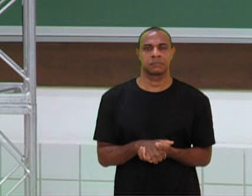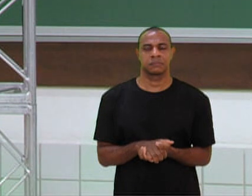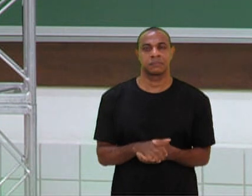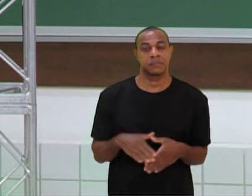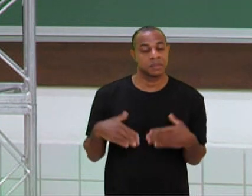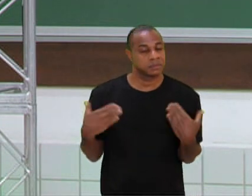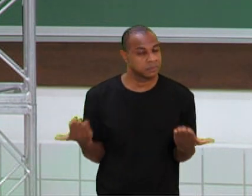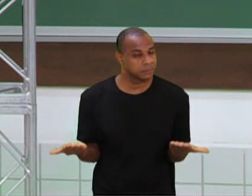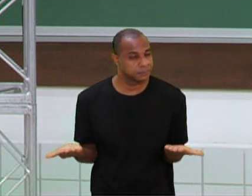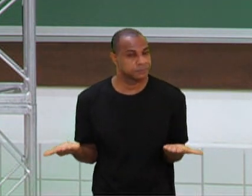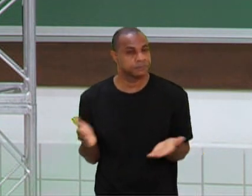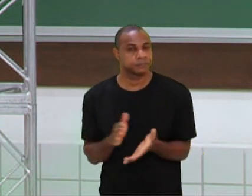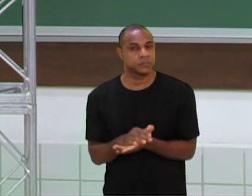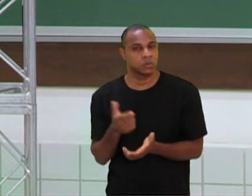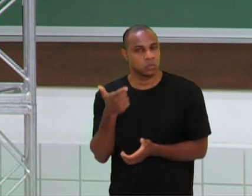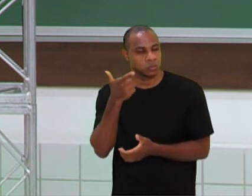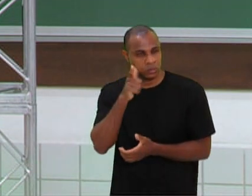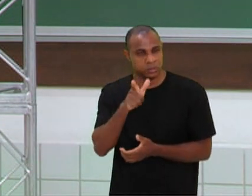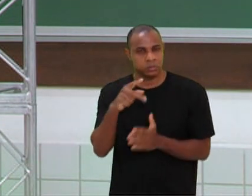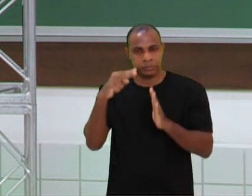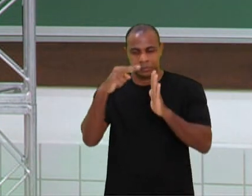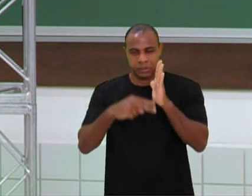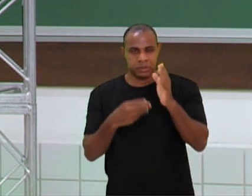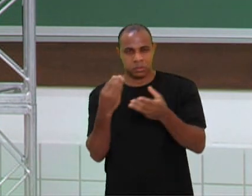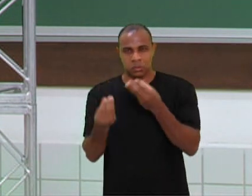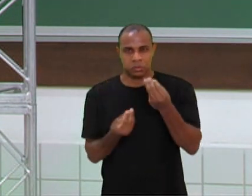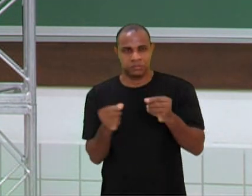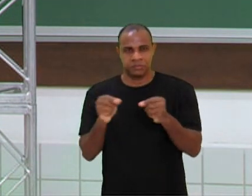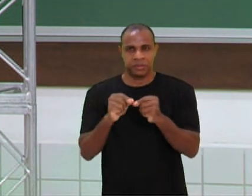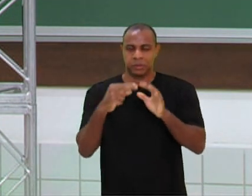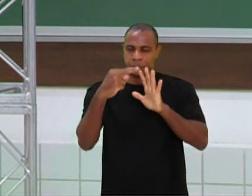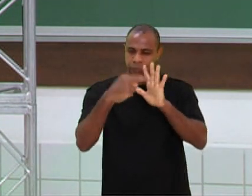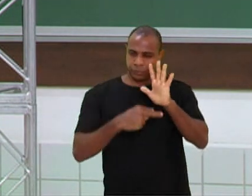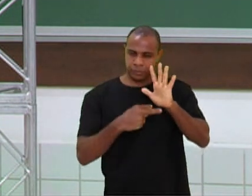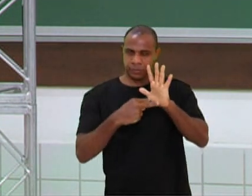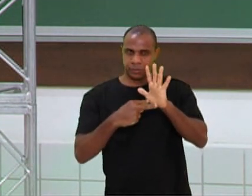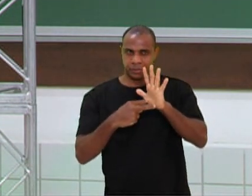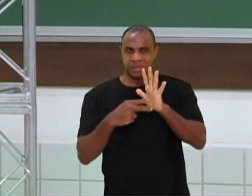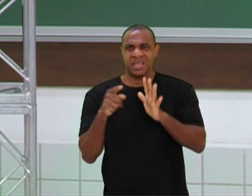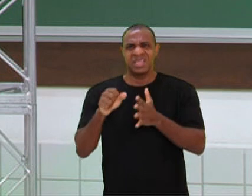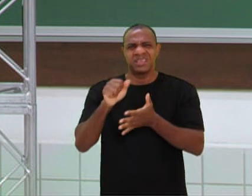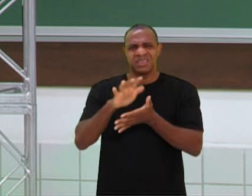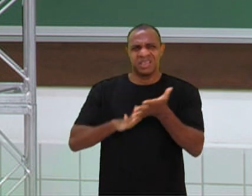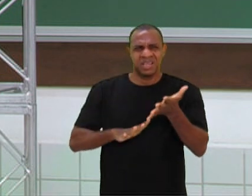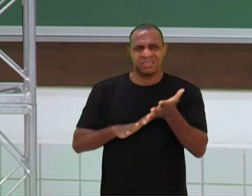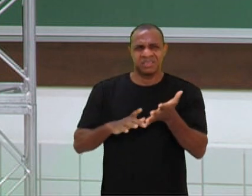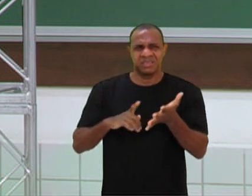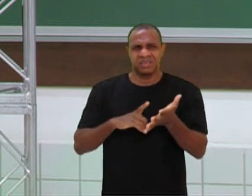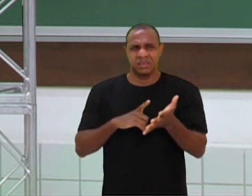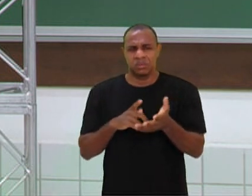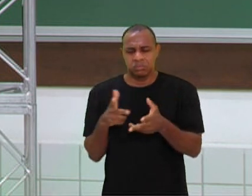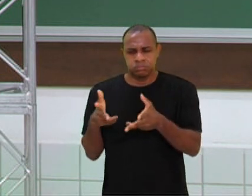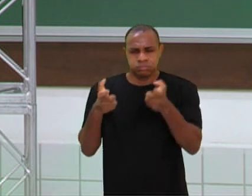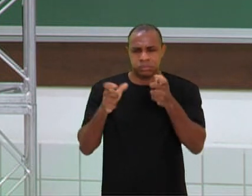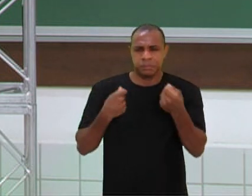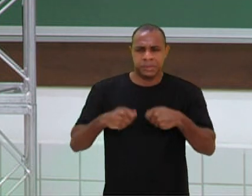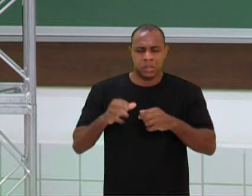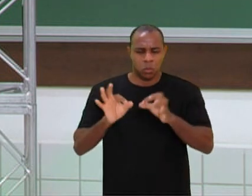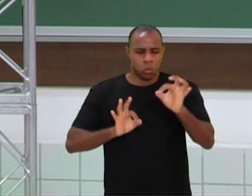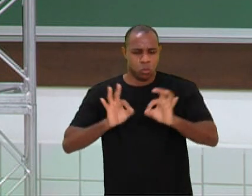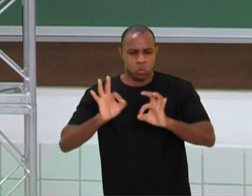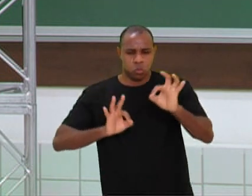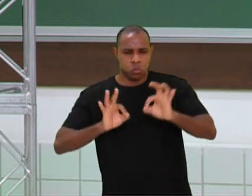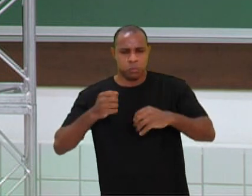E aí, meus queridão, conseguiram resolver o exercício? Conseguiram ler o exercício? Esse exercício aqui ele tem uma sacada de organização.